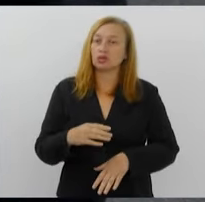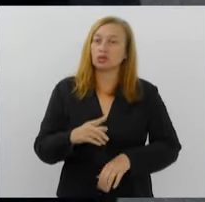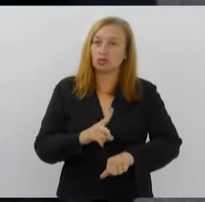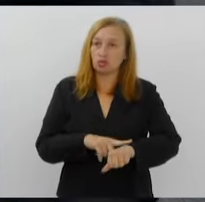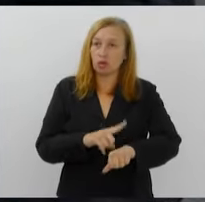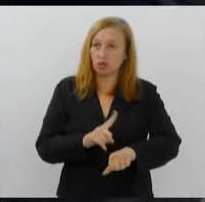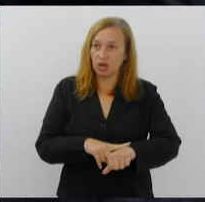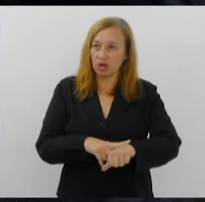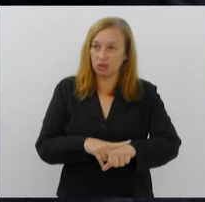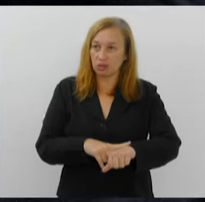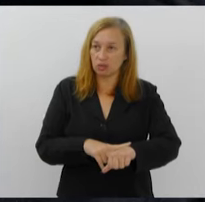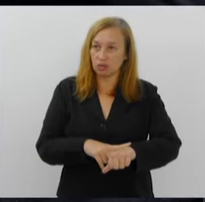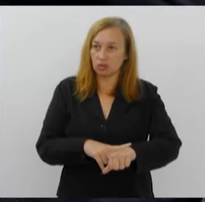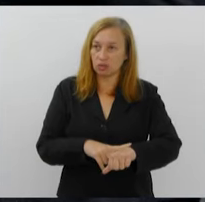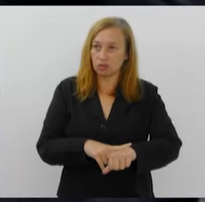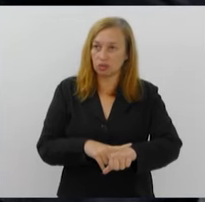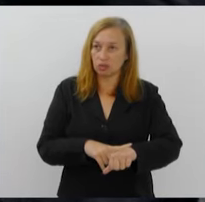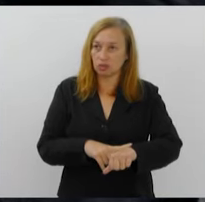petitórios,